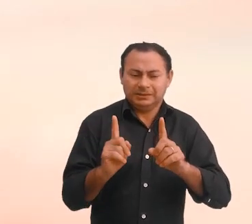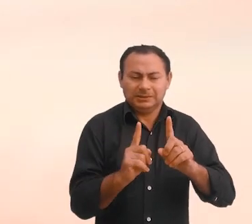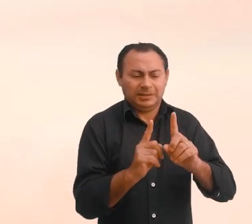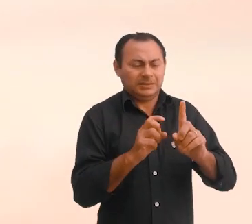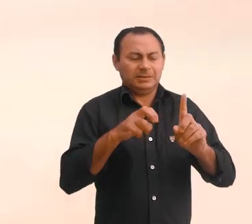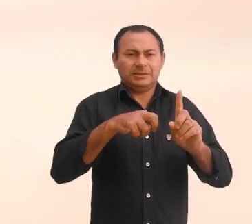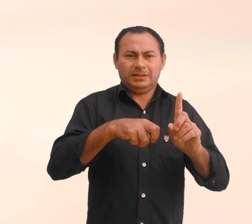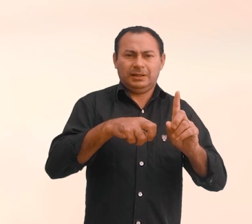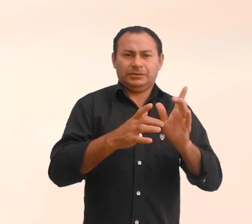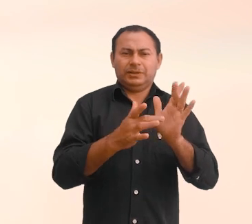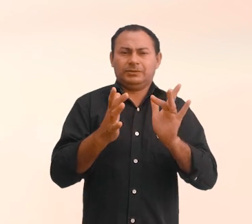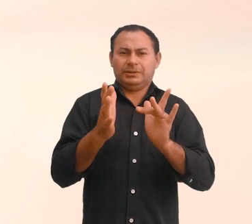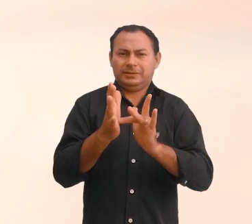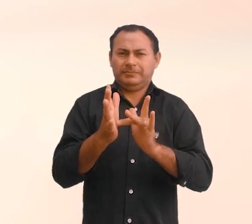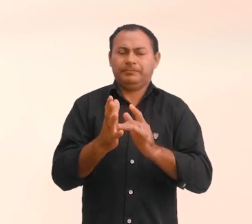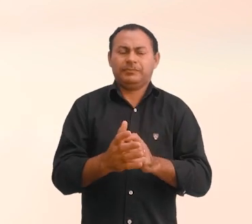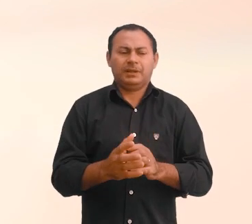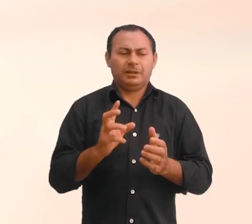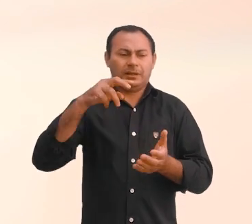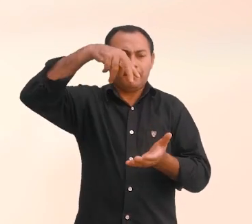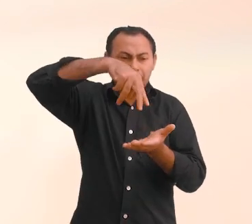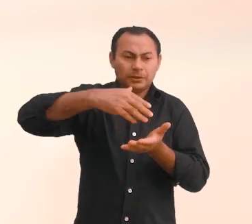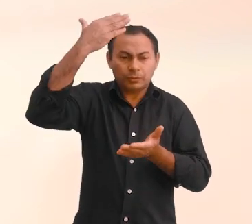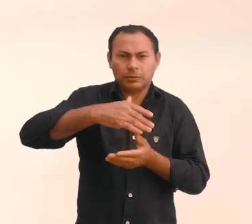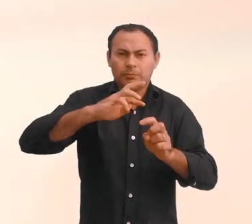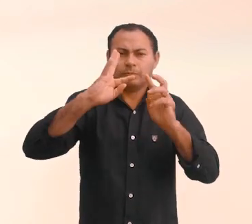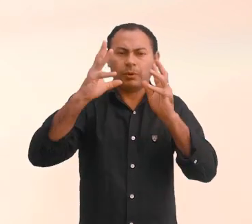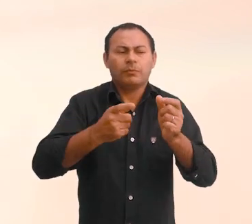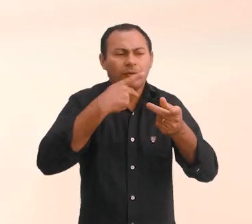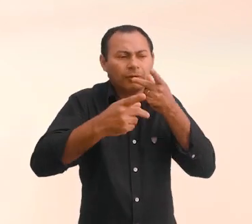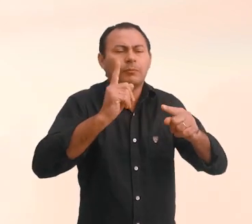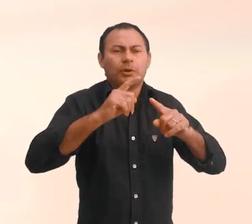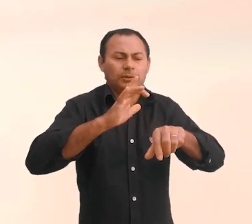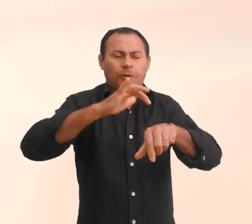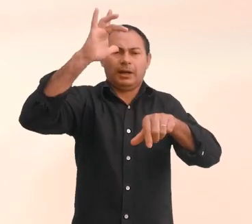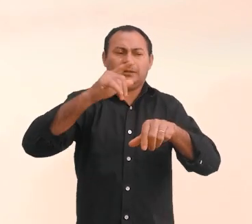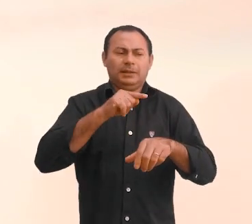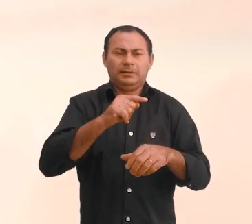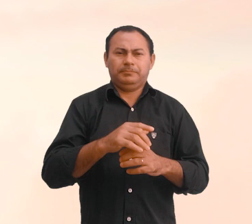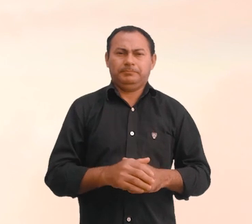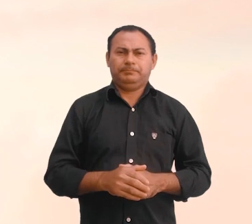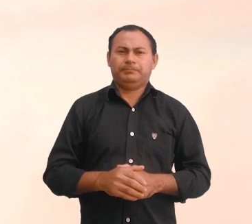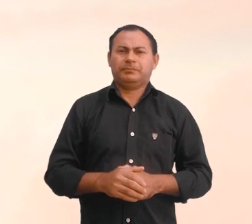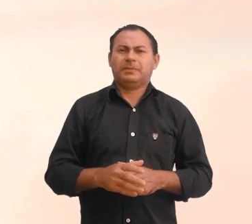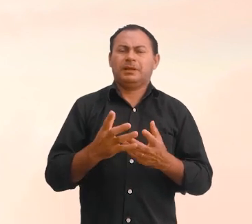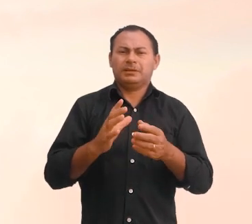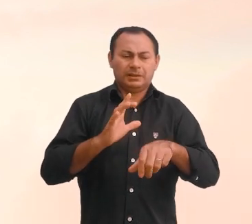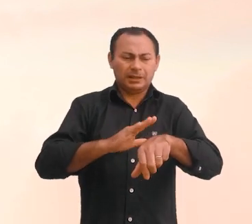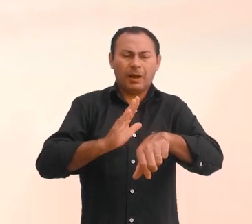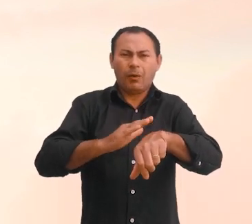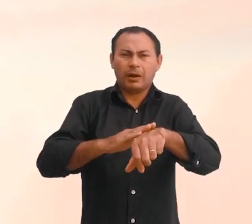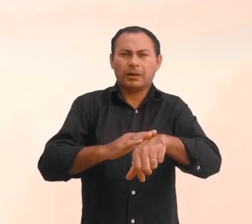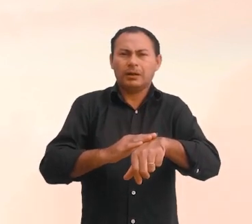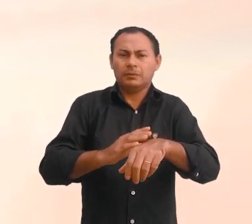tremendo e colocou-se aos pés de Jesus. Na presença de todo o povo, contou por que tinha tocado nele e como